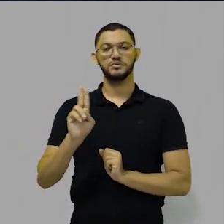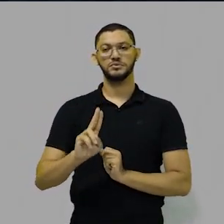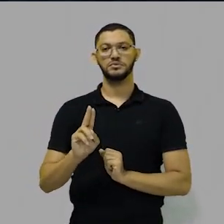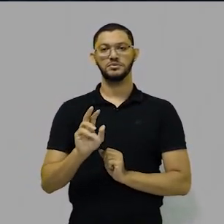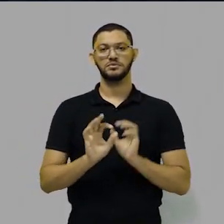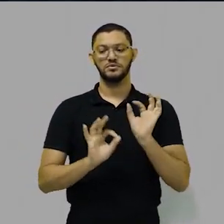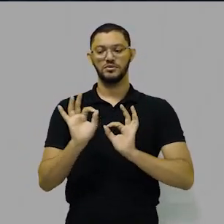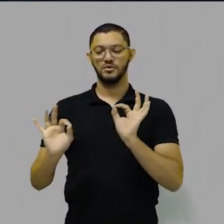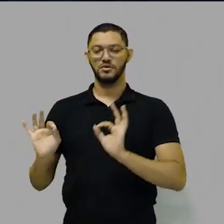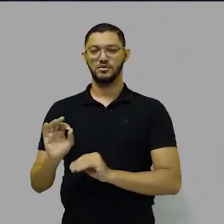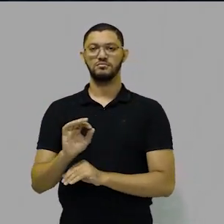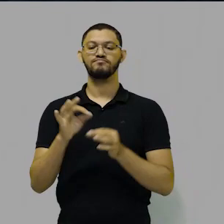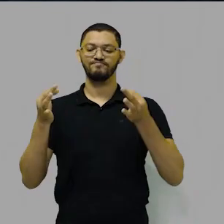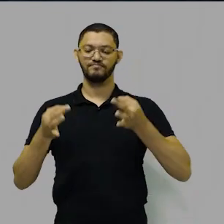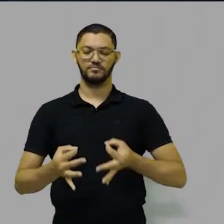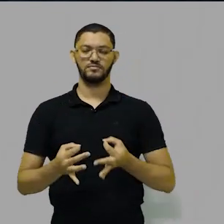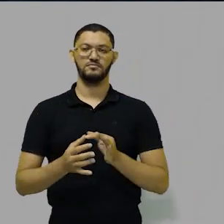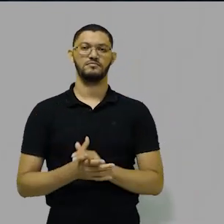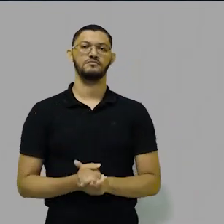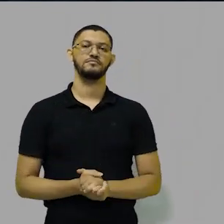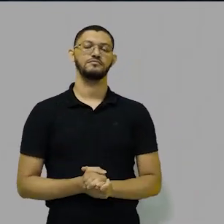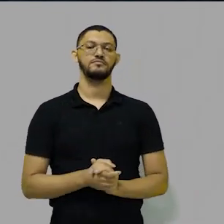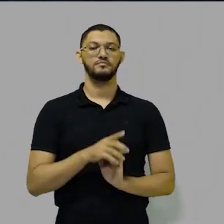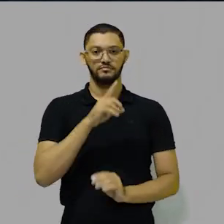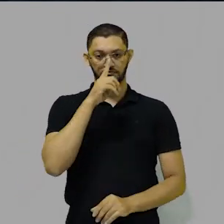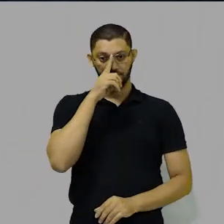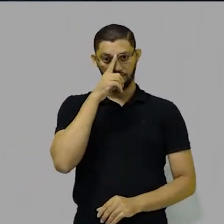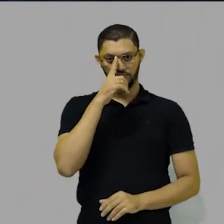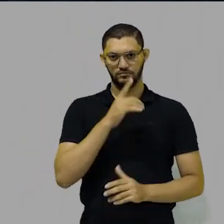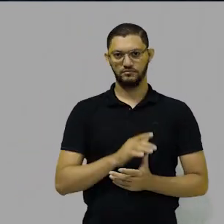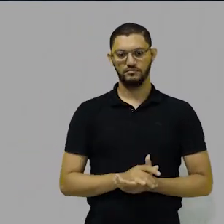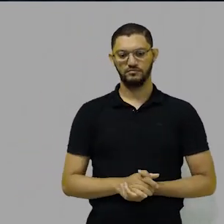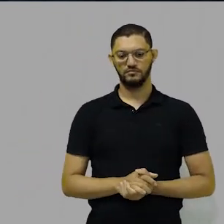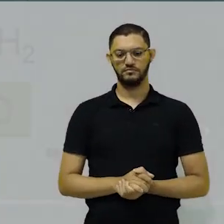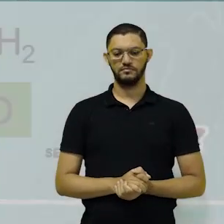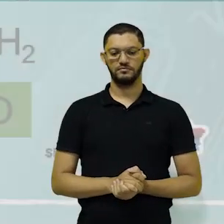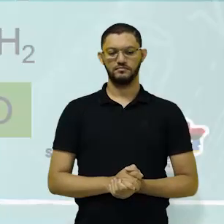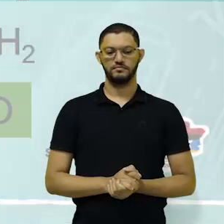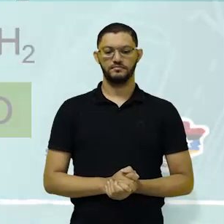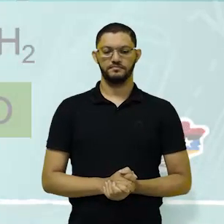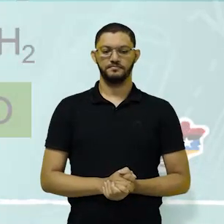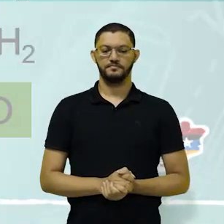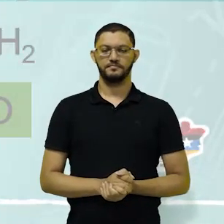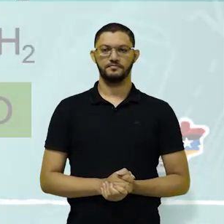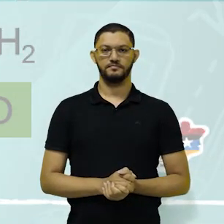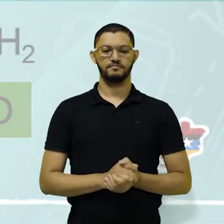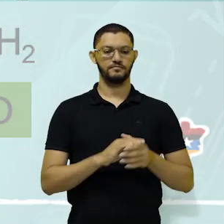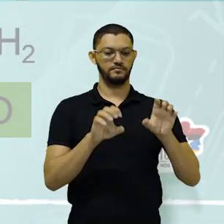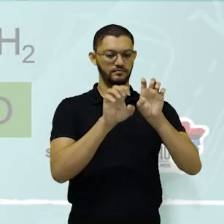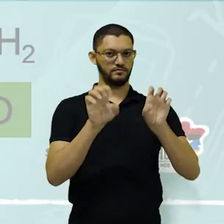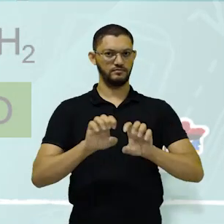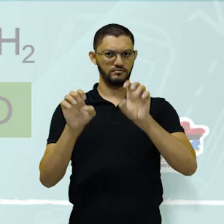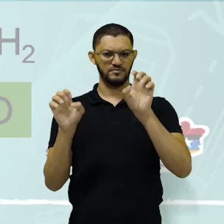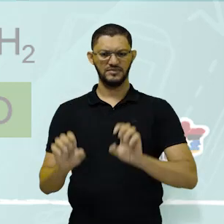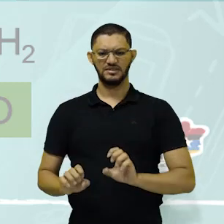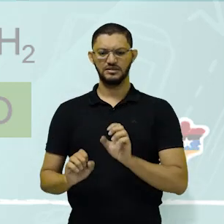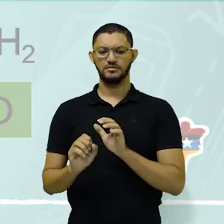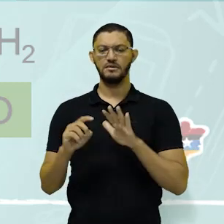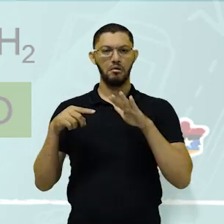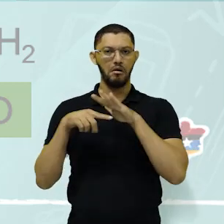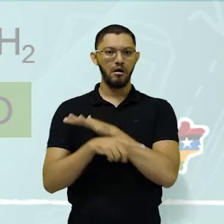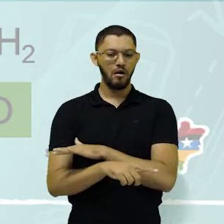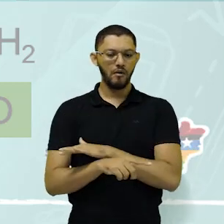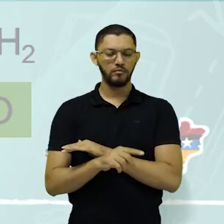fazer a ordem alfabética dos elementos. Bom, em estruturas mais complexas,